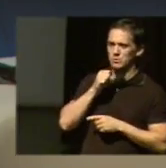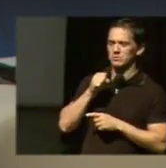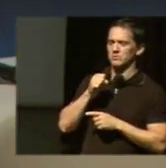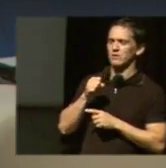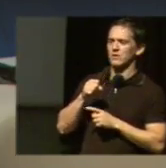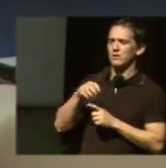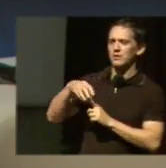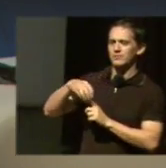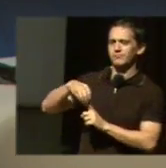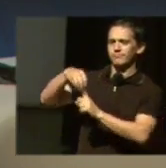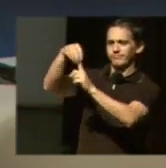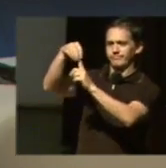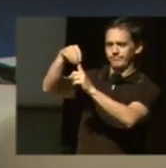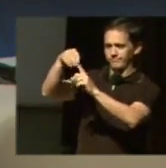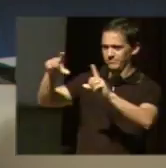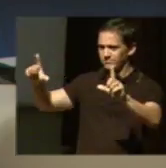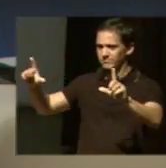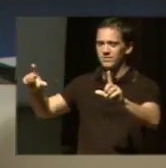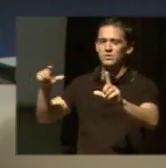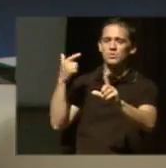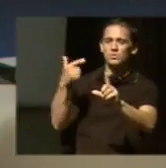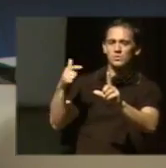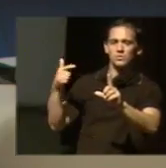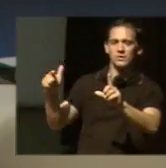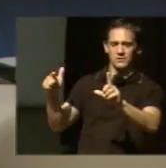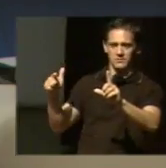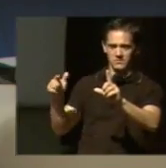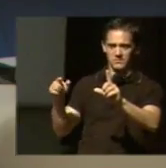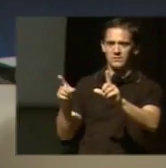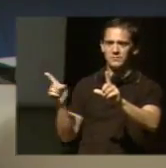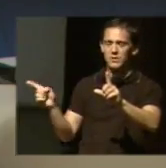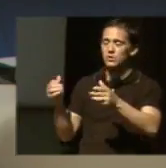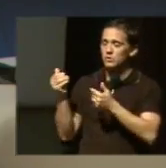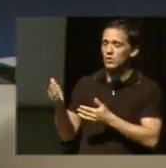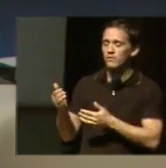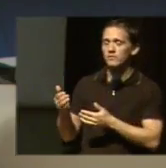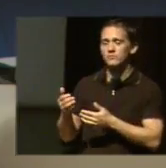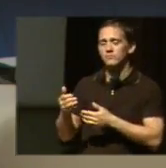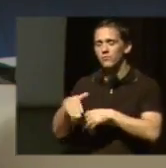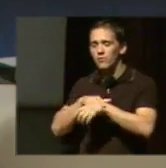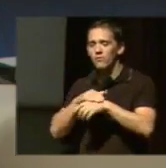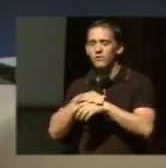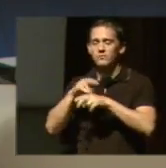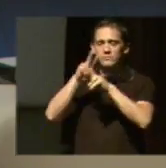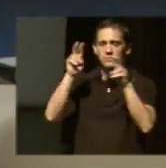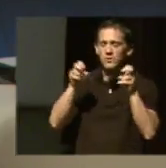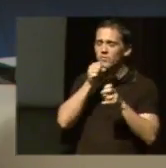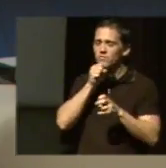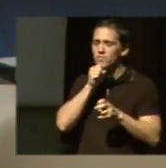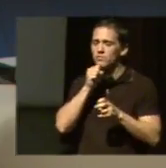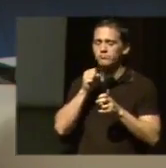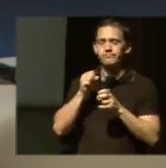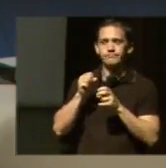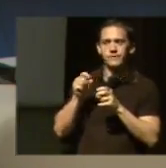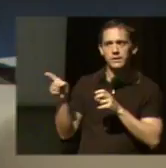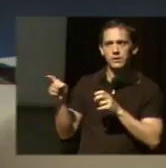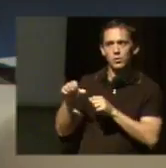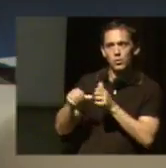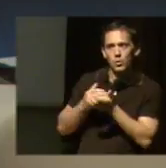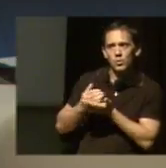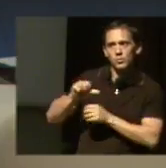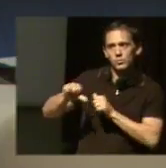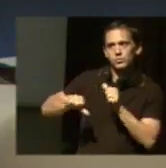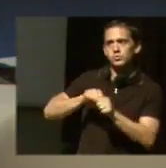nas mídias, mas os próprios jovens já falam sobre o envelhecimento de uma forma diferente. Os jovens já falam sobre